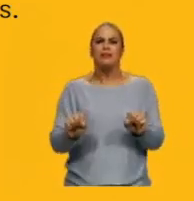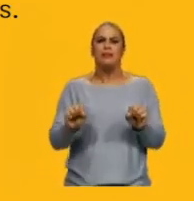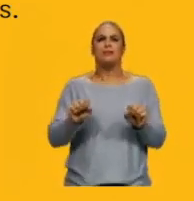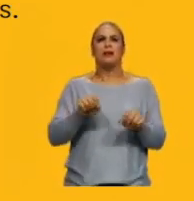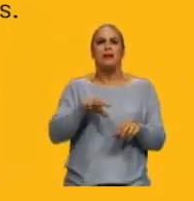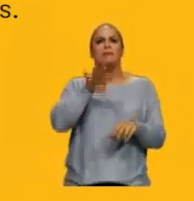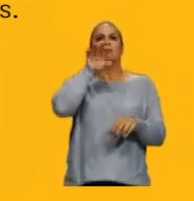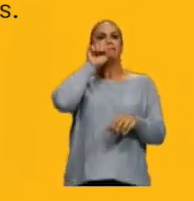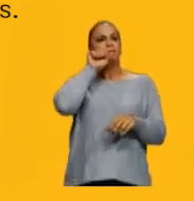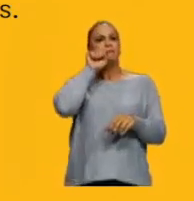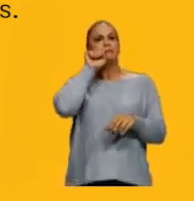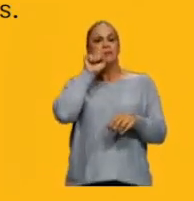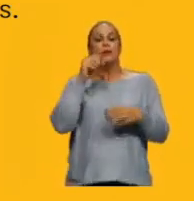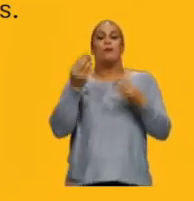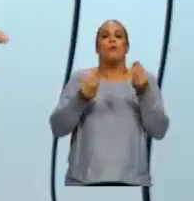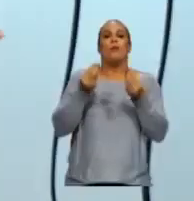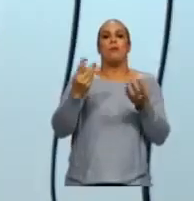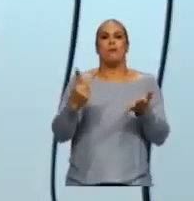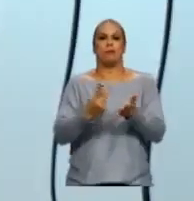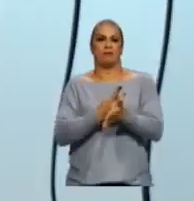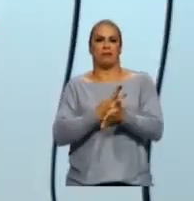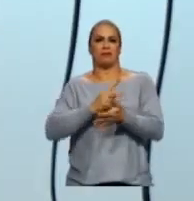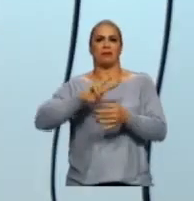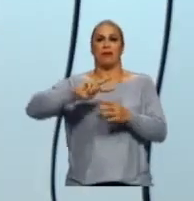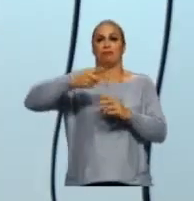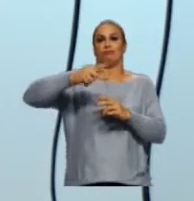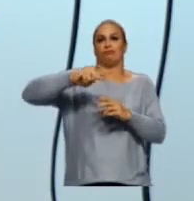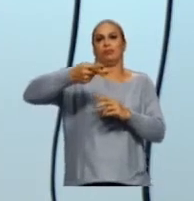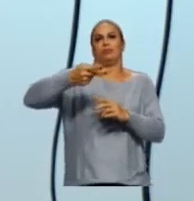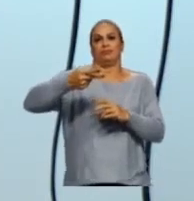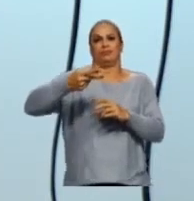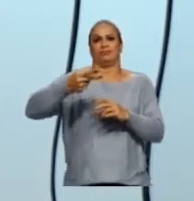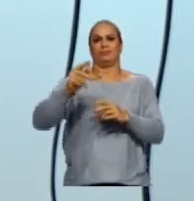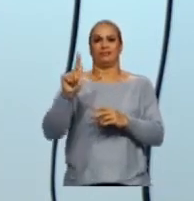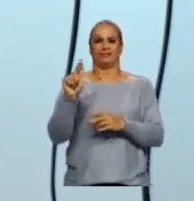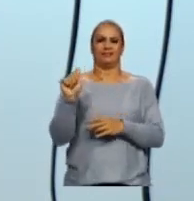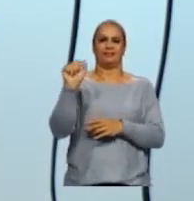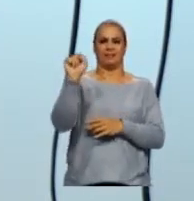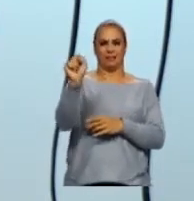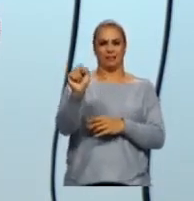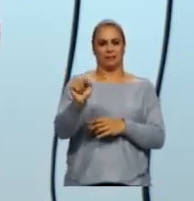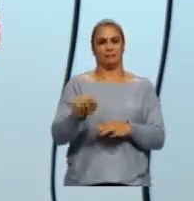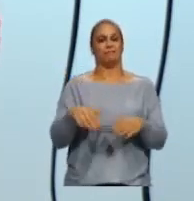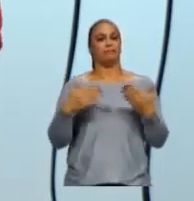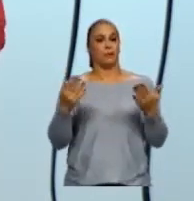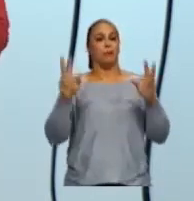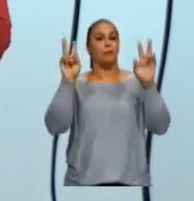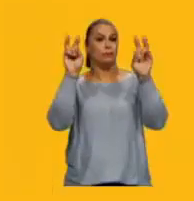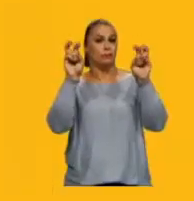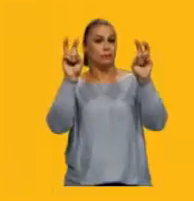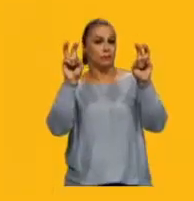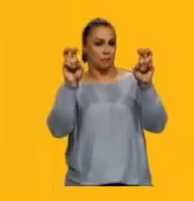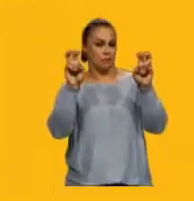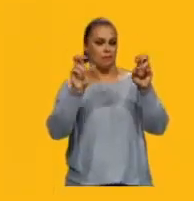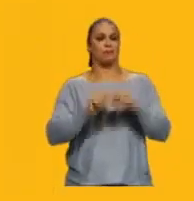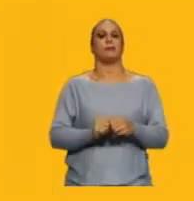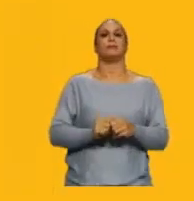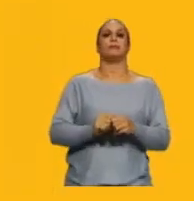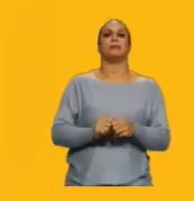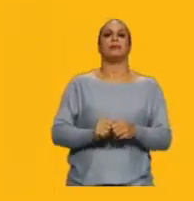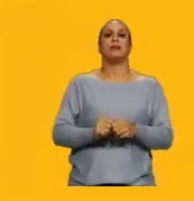onde ocorrem as trocas gasosas. Bom, o tema da aula que é respiração e trocas